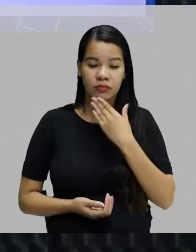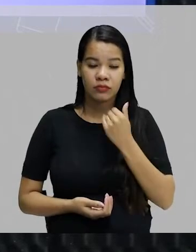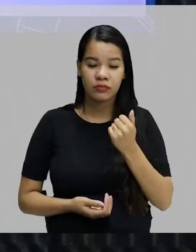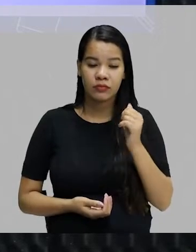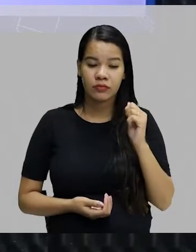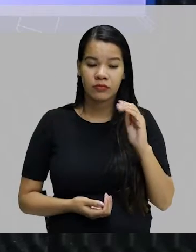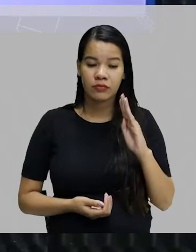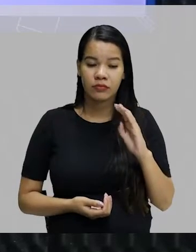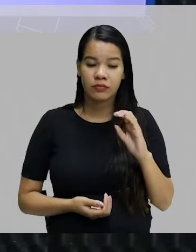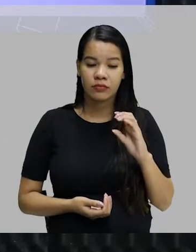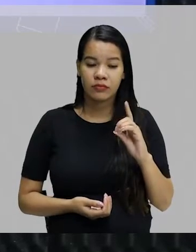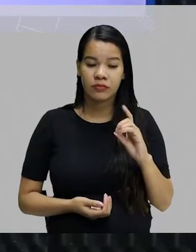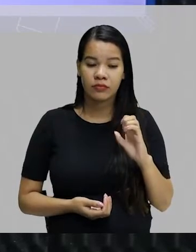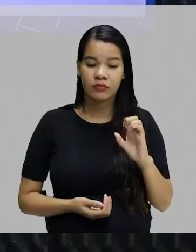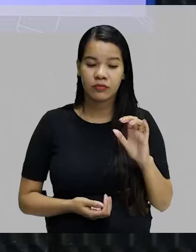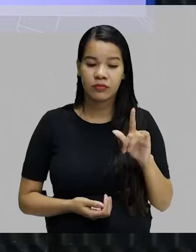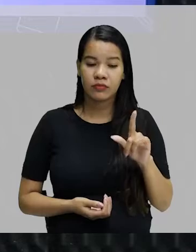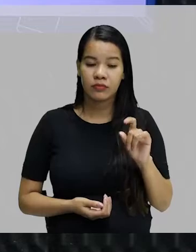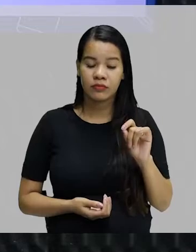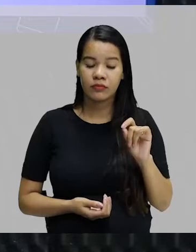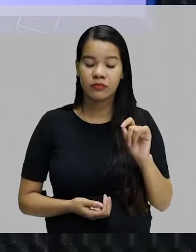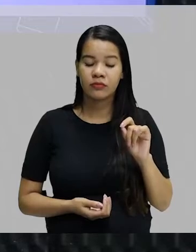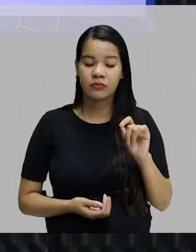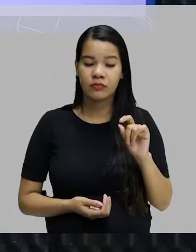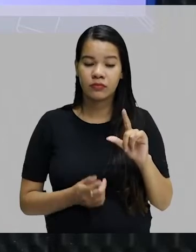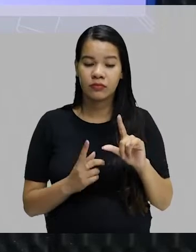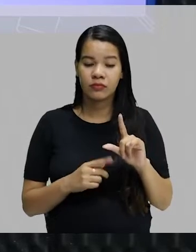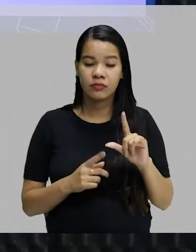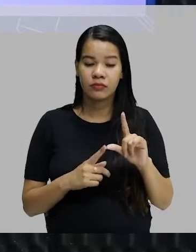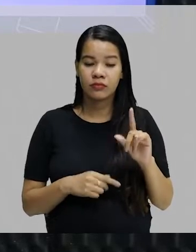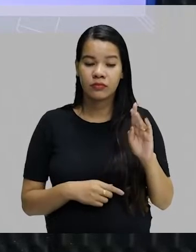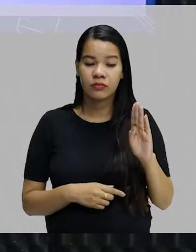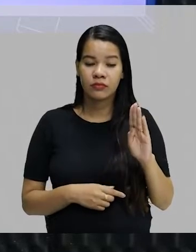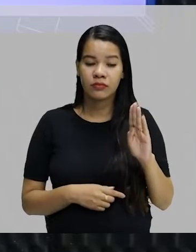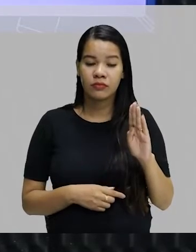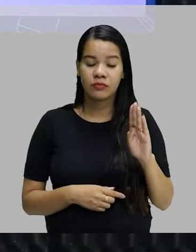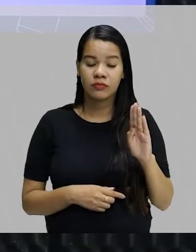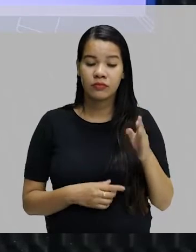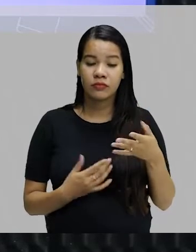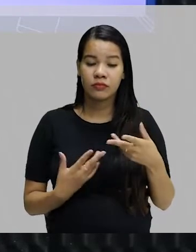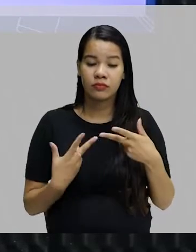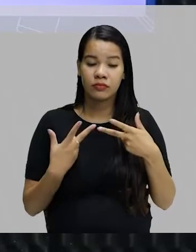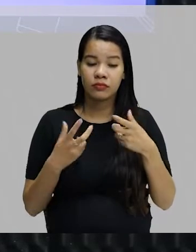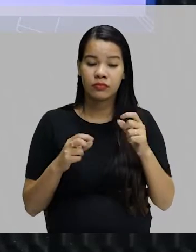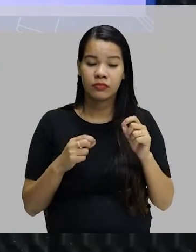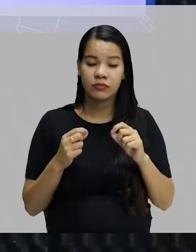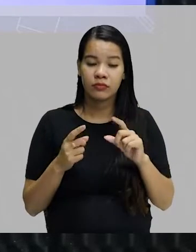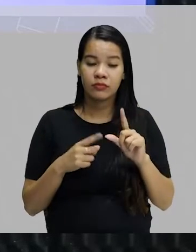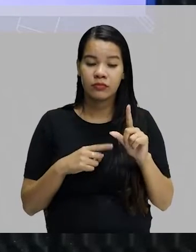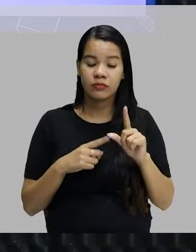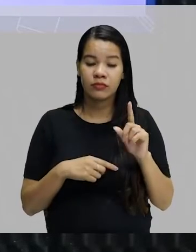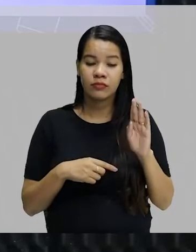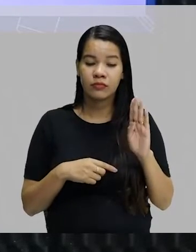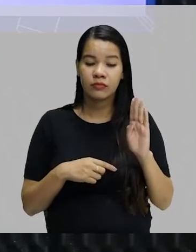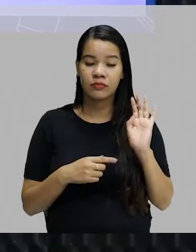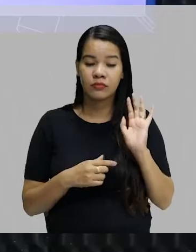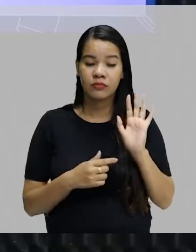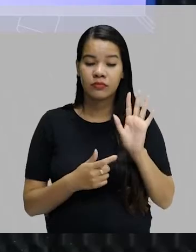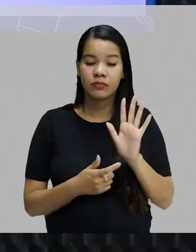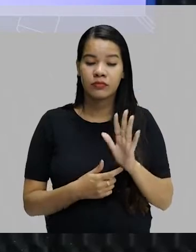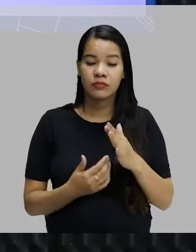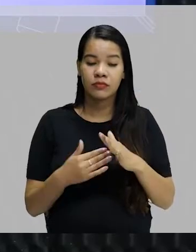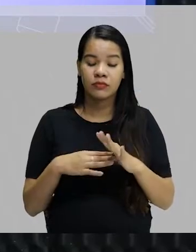alternativa para a gente assinalar é a letra B de bola, tá? Perceba que a letra B de bola, ela traz pelo menos uma coisa